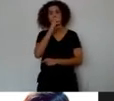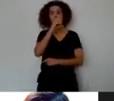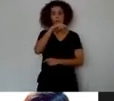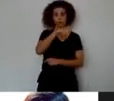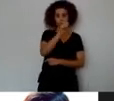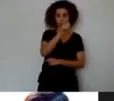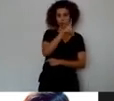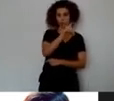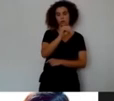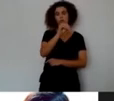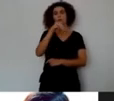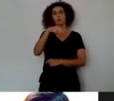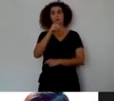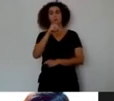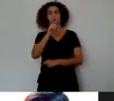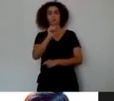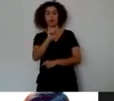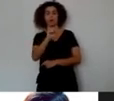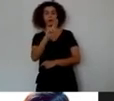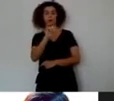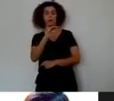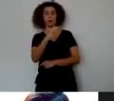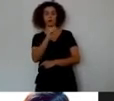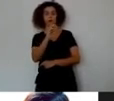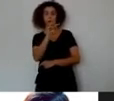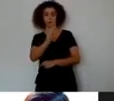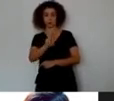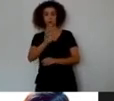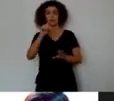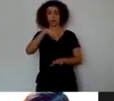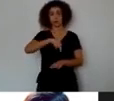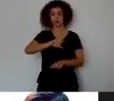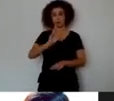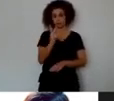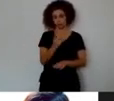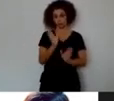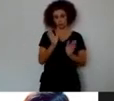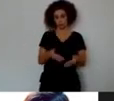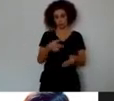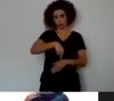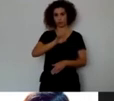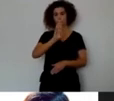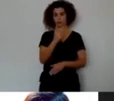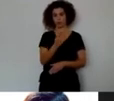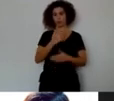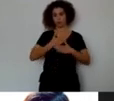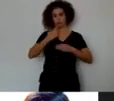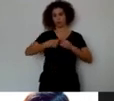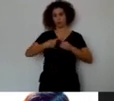Maracatu. E eu vejo hoje, em Belo Horizonte, fazendo um recorte aqui da minha